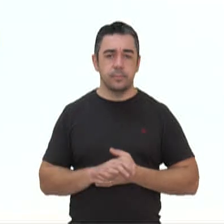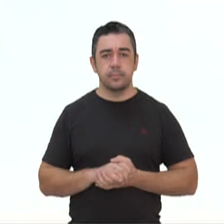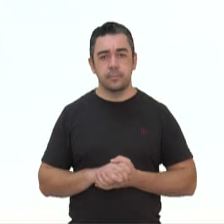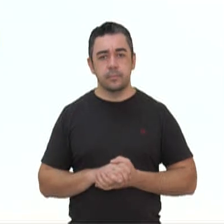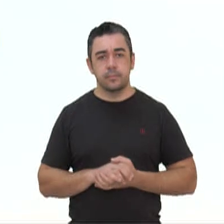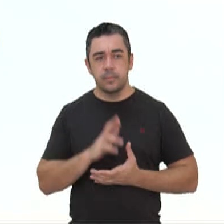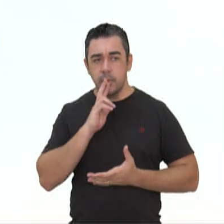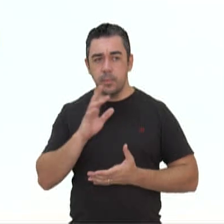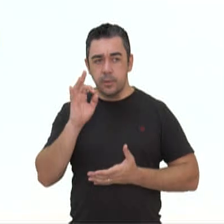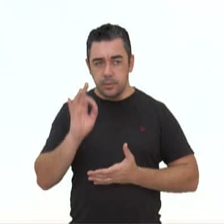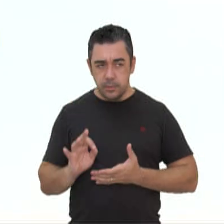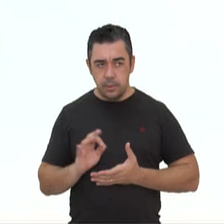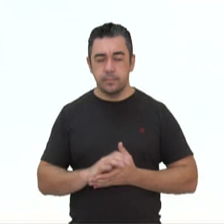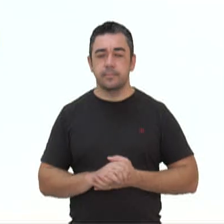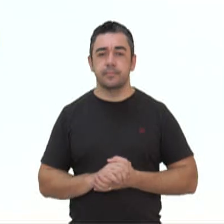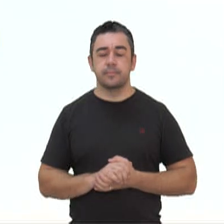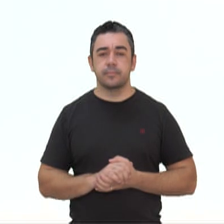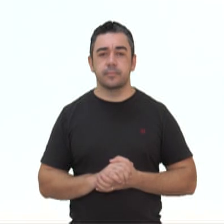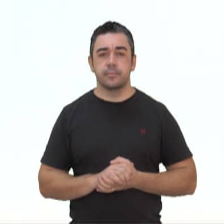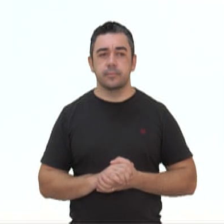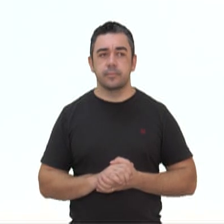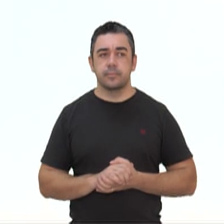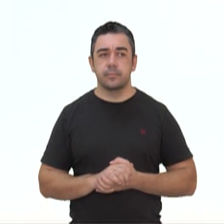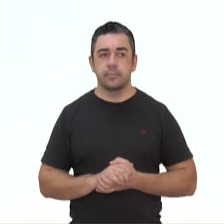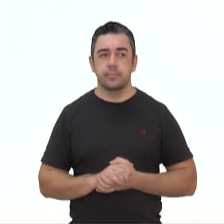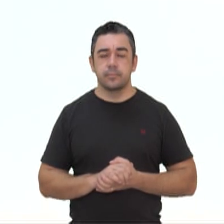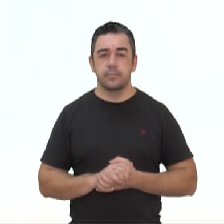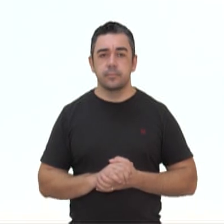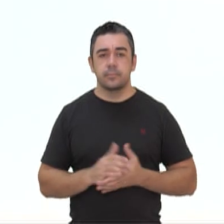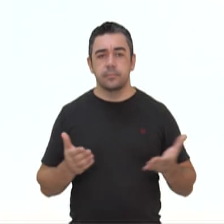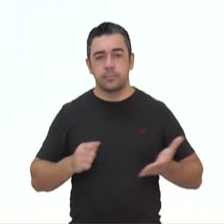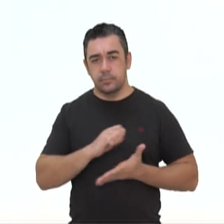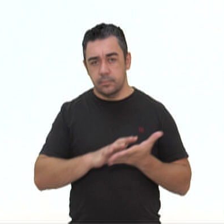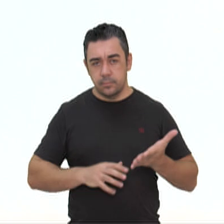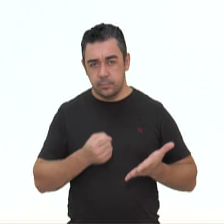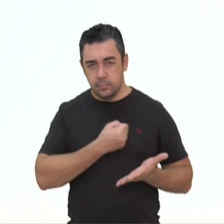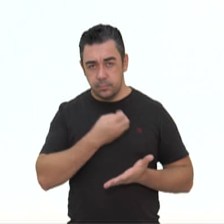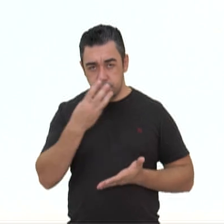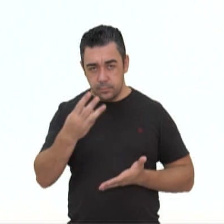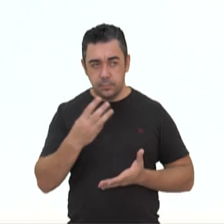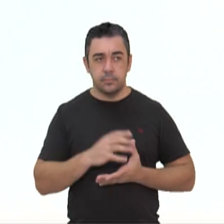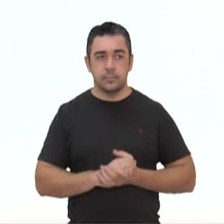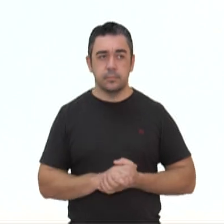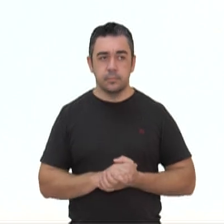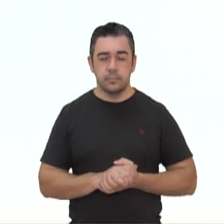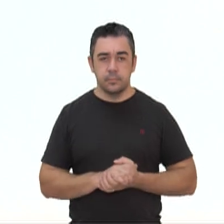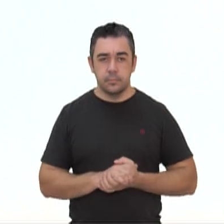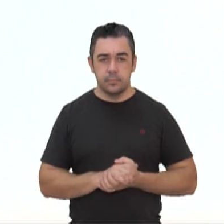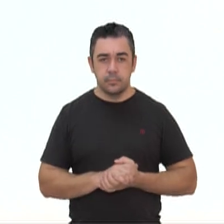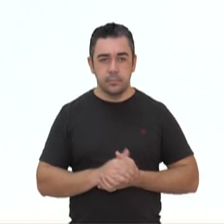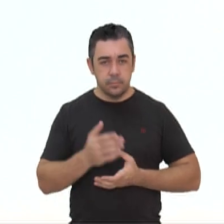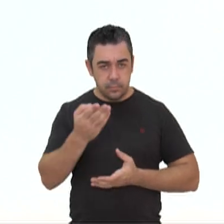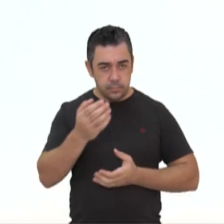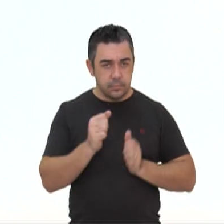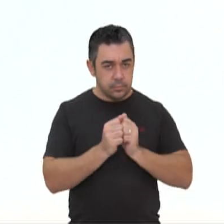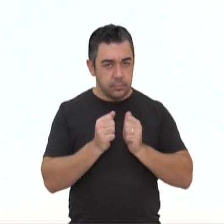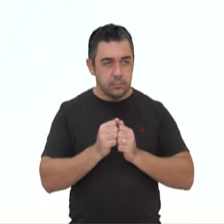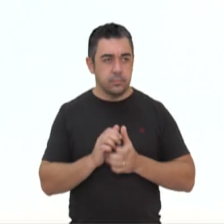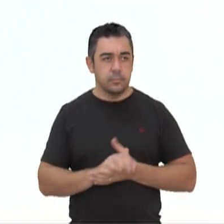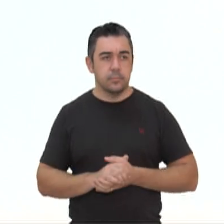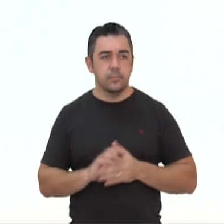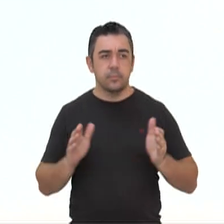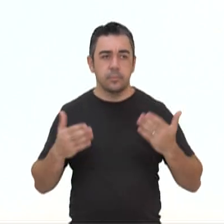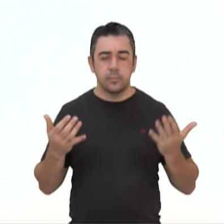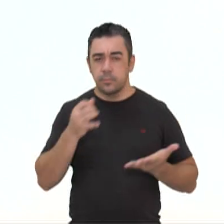escalares. Resposta certa, letra D. E exercício número 3, vamos fazer junto com vocês aqui.